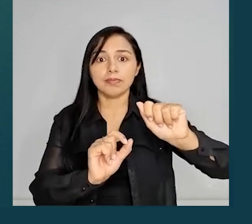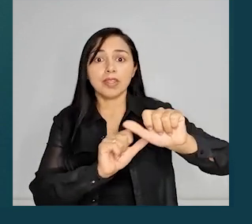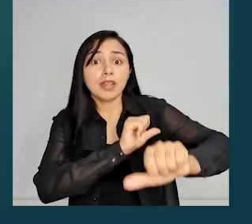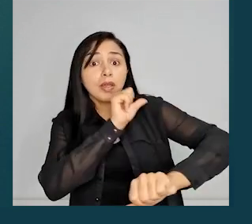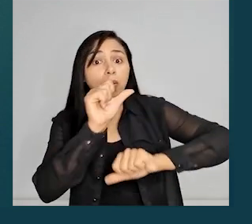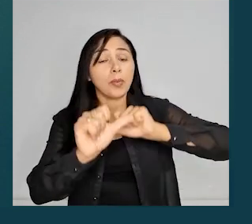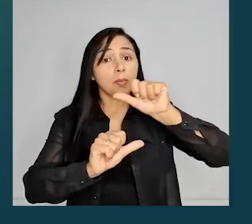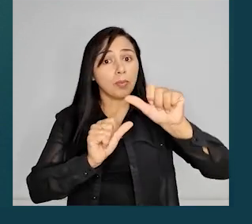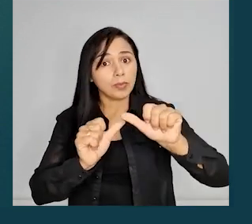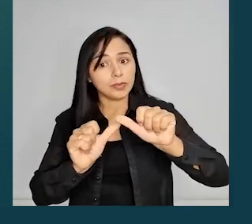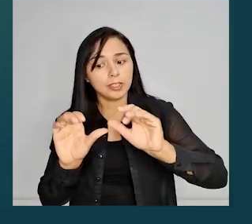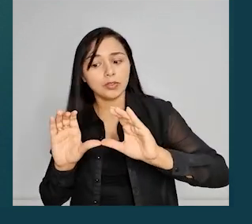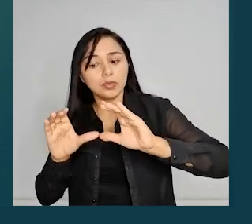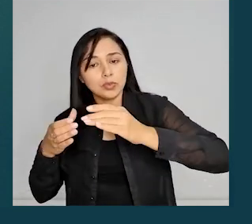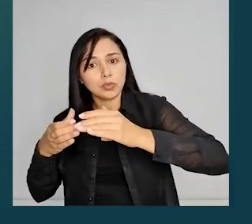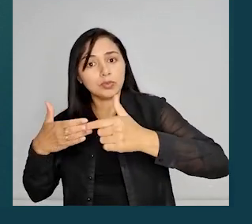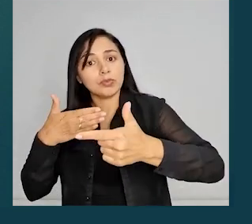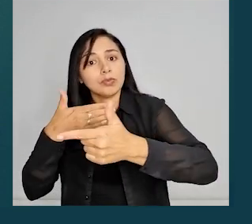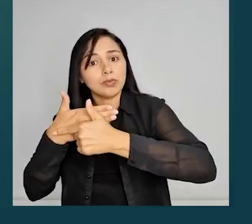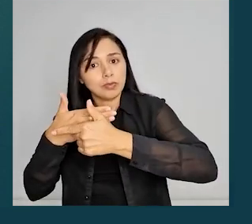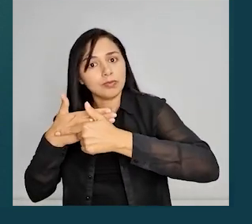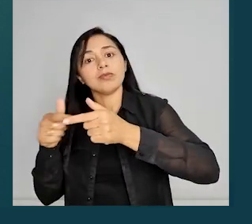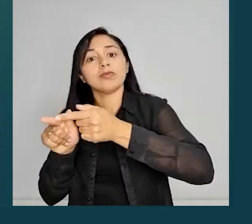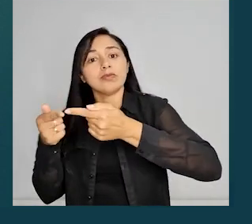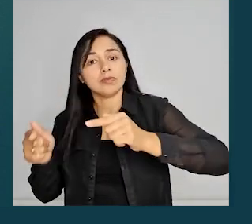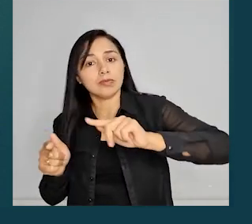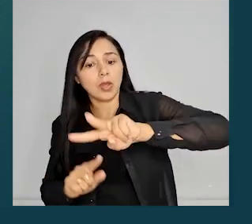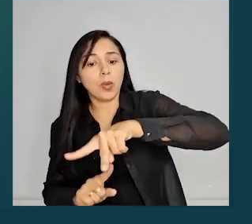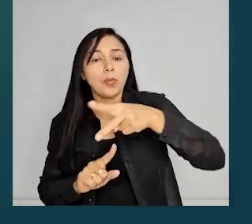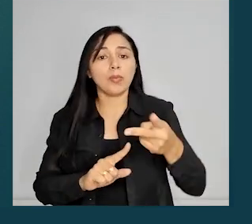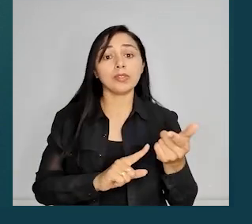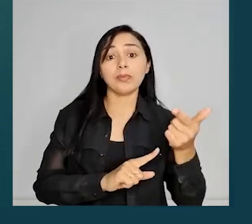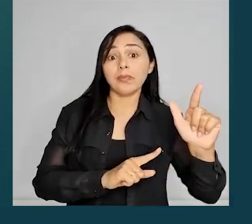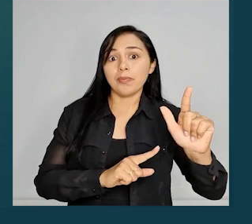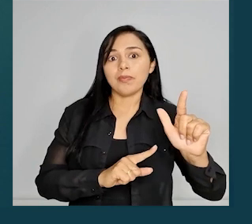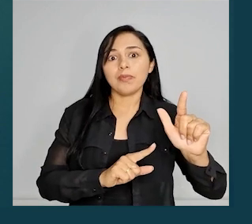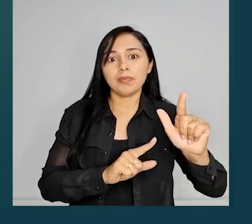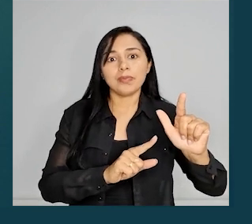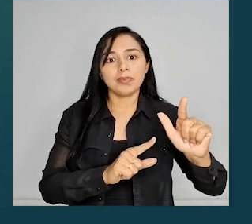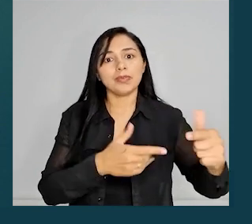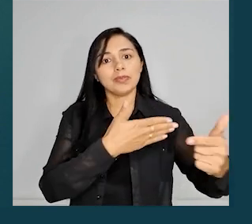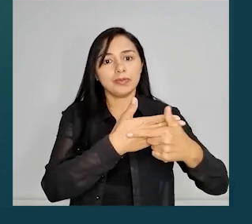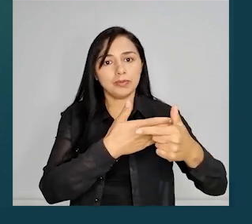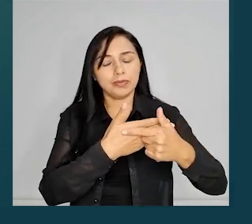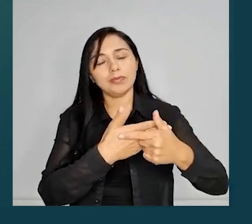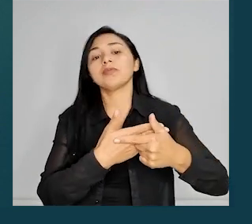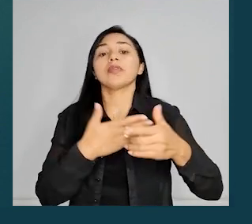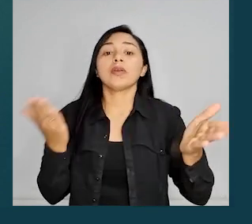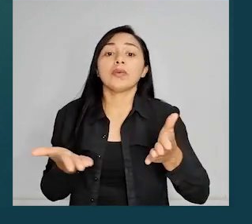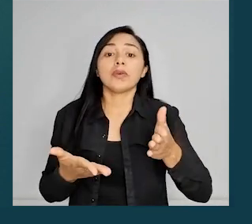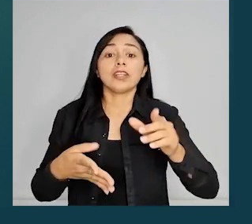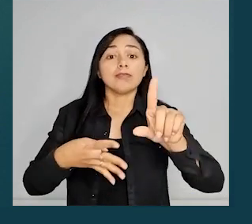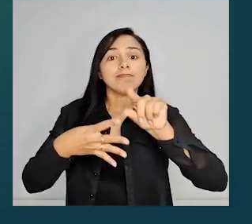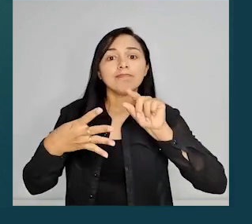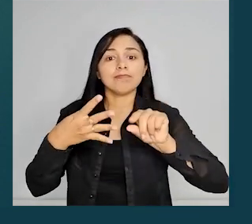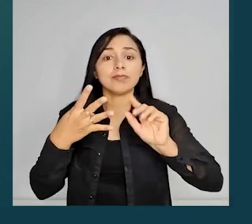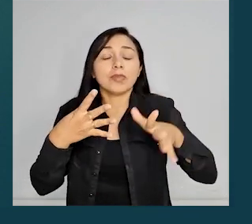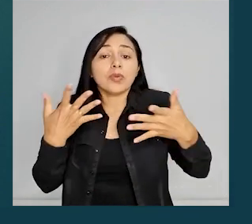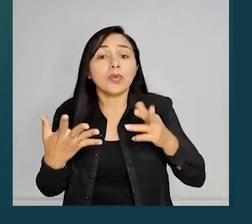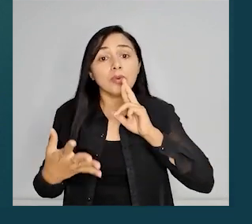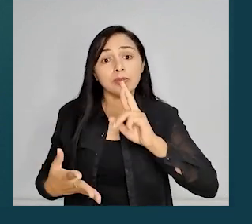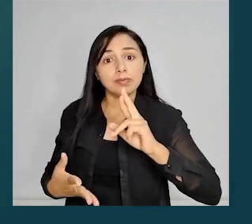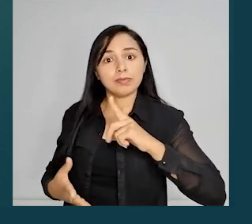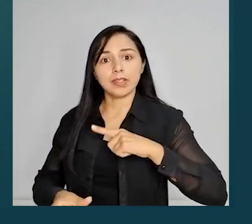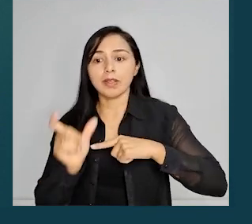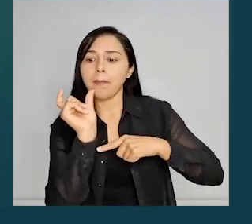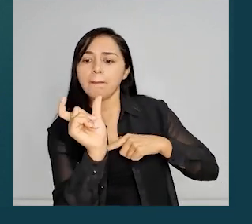mudança da classe gramatical de um determinado termo. Assim sendo, assinale a alternativa cuja palavra